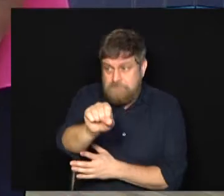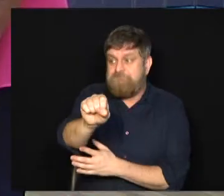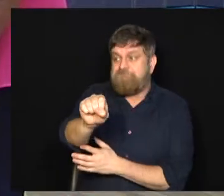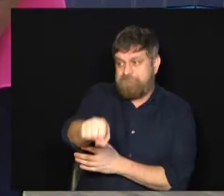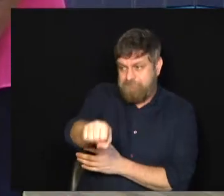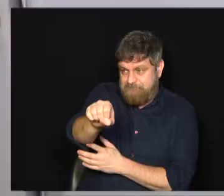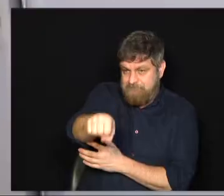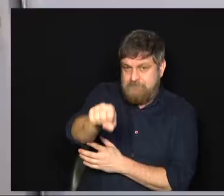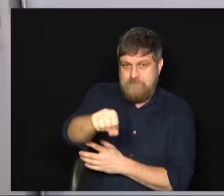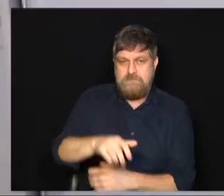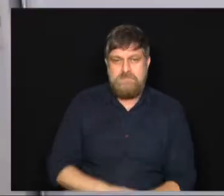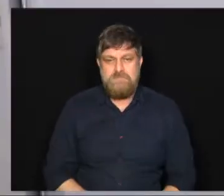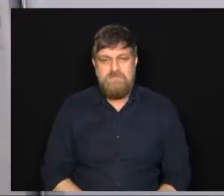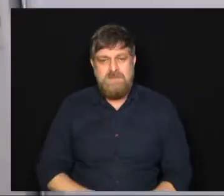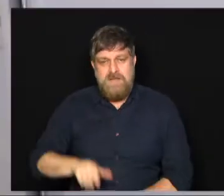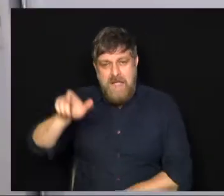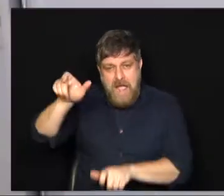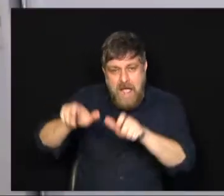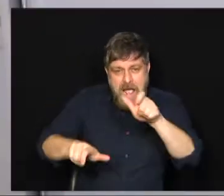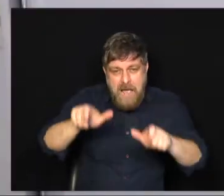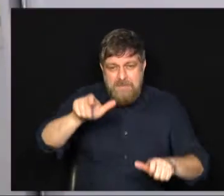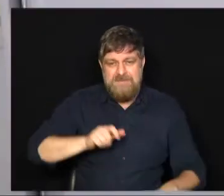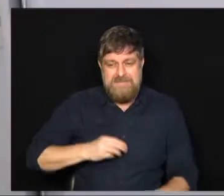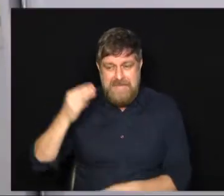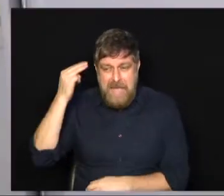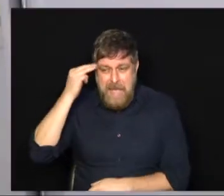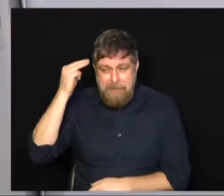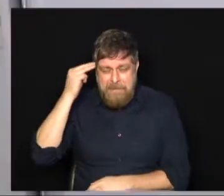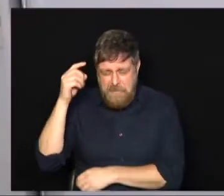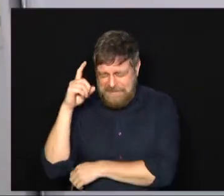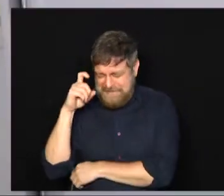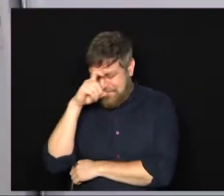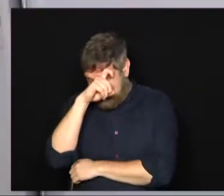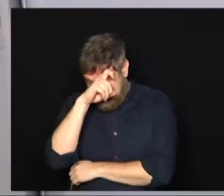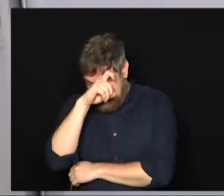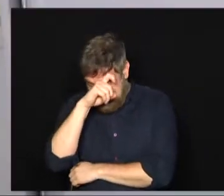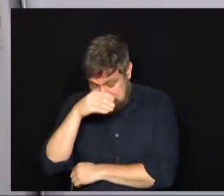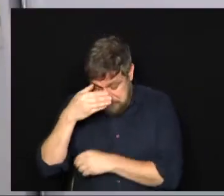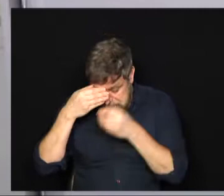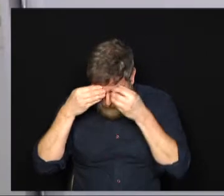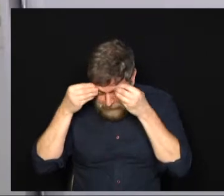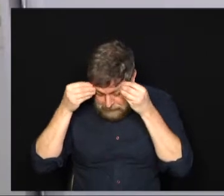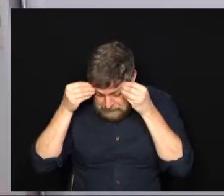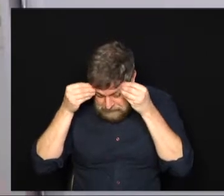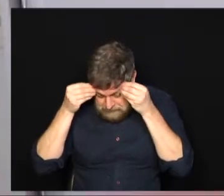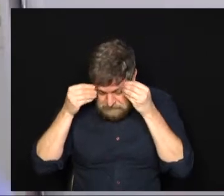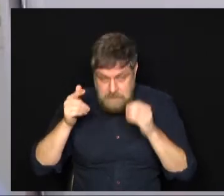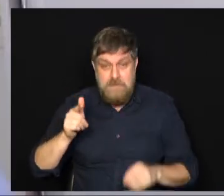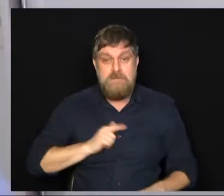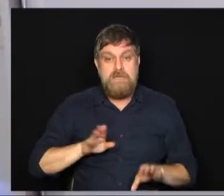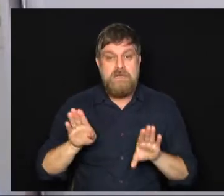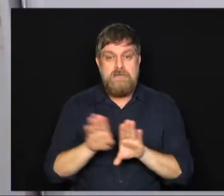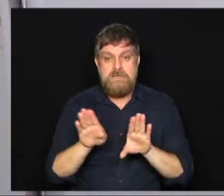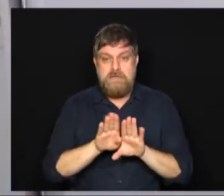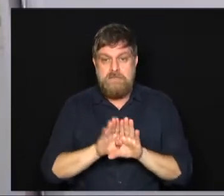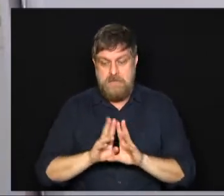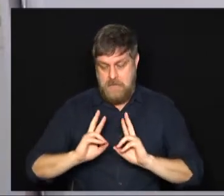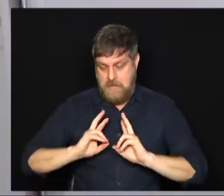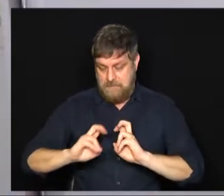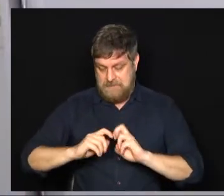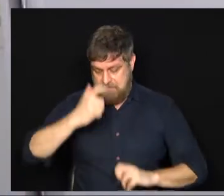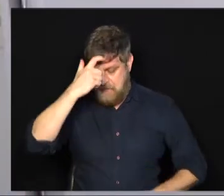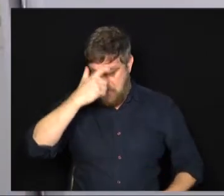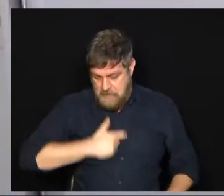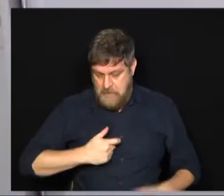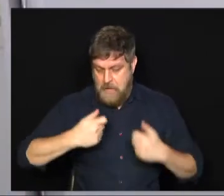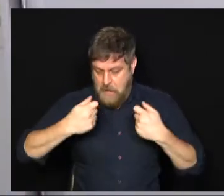Sim, as pessoas que têm dificuldade de memória, muitas vezes eles têm dificuldade de reconhecer